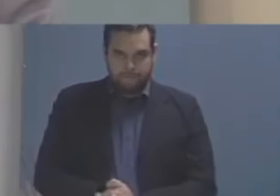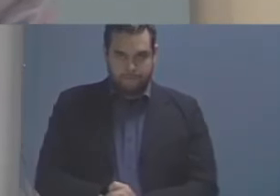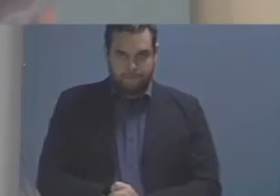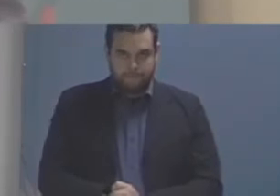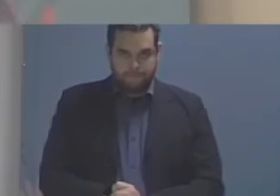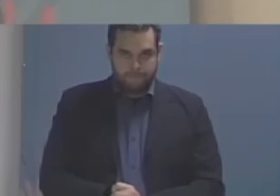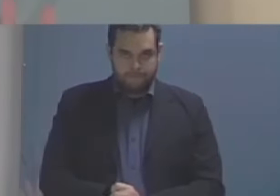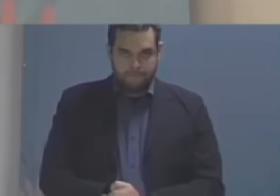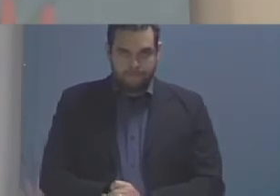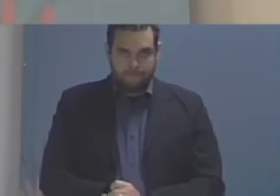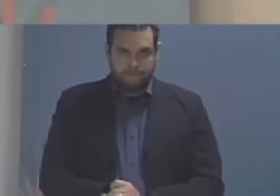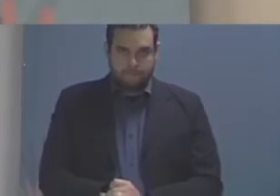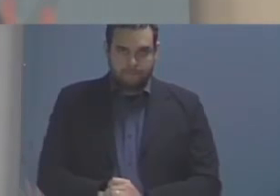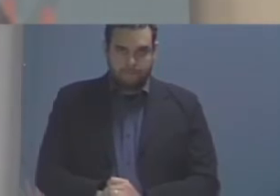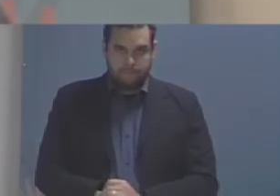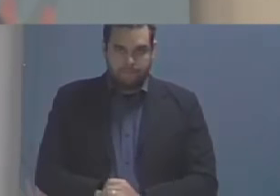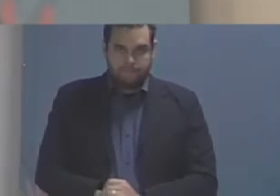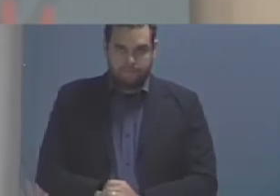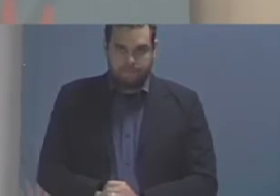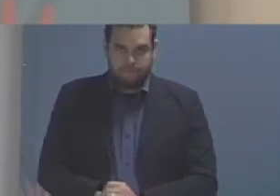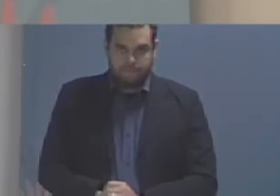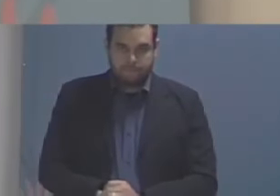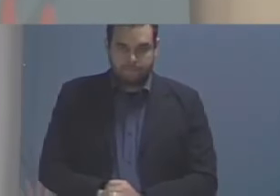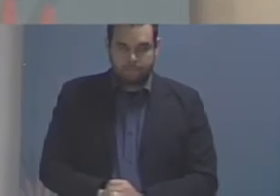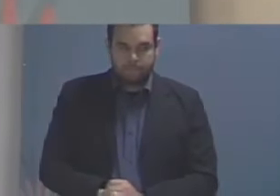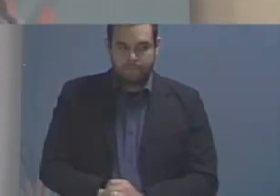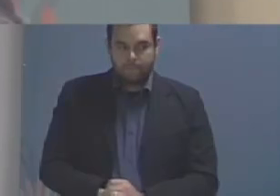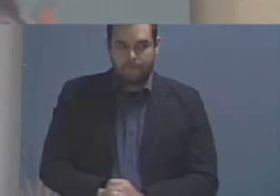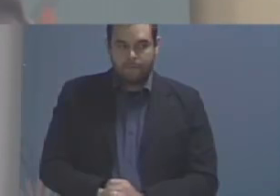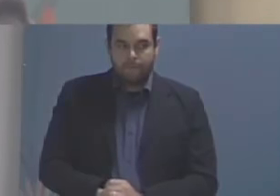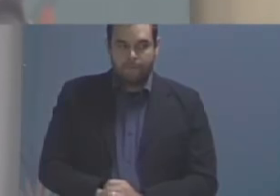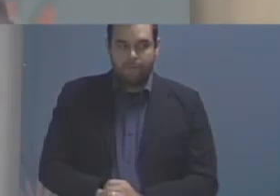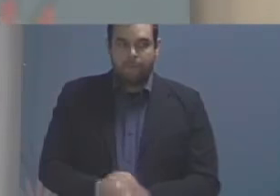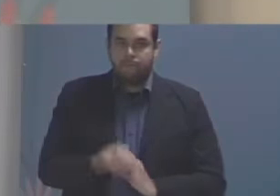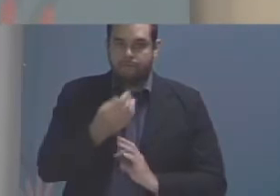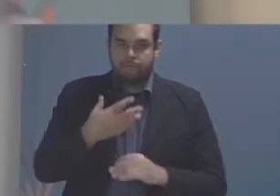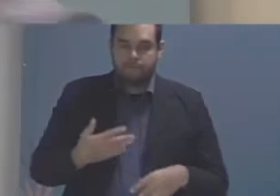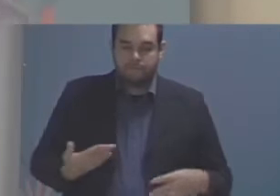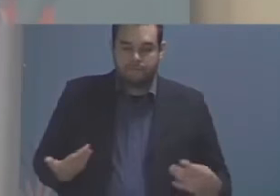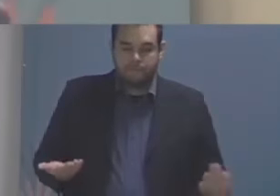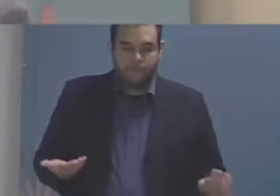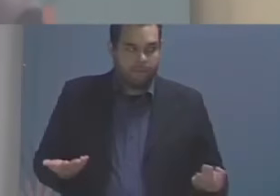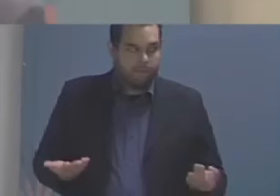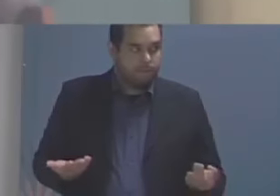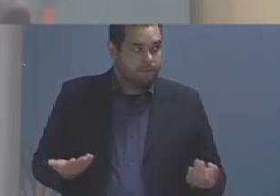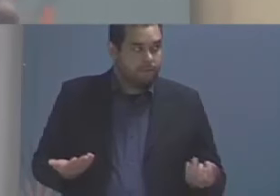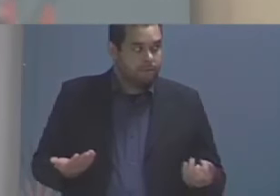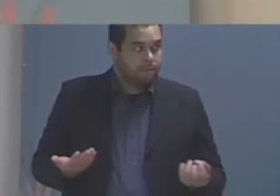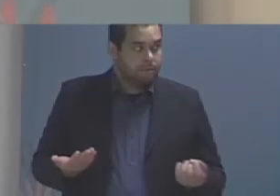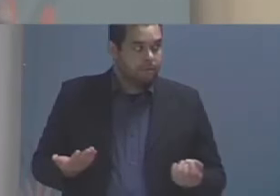Os caras gostam, né? Oi, Eric. Bom, vamos lá. Essa é